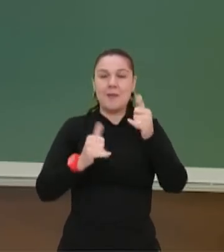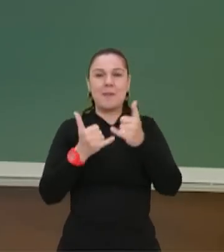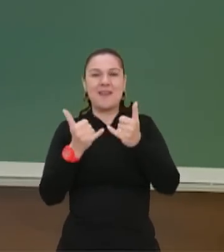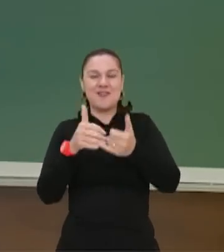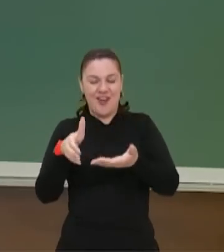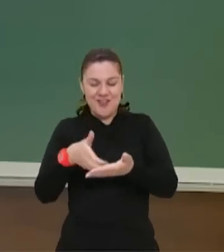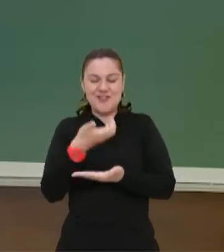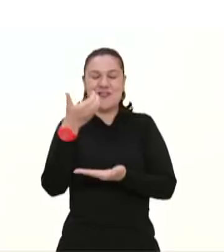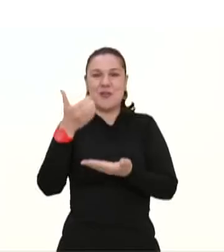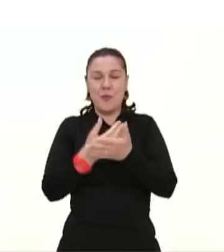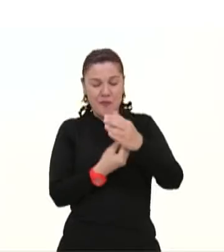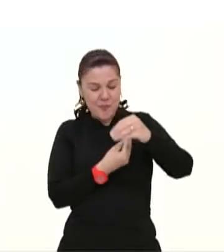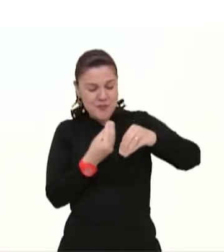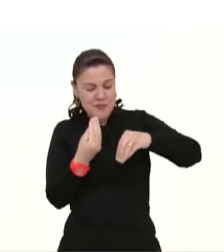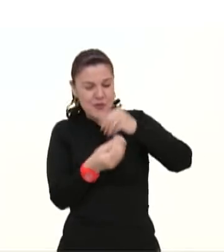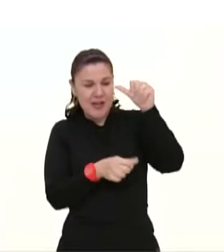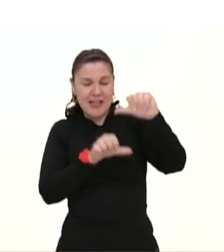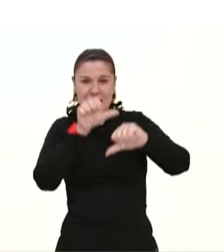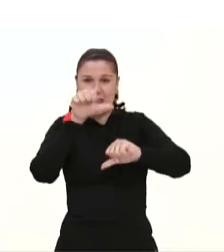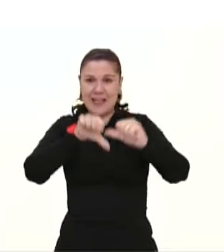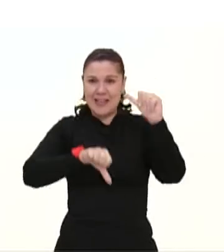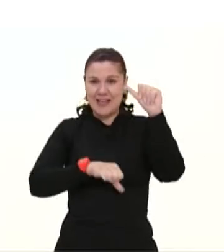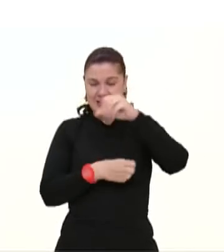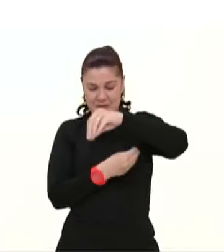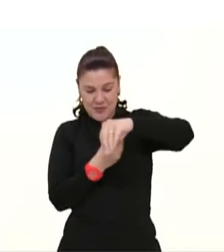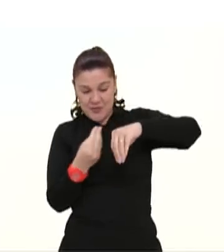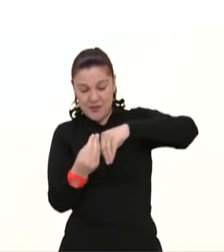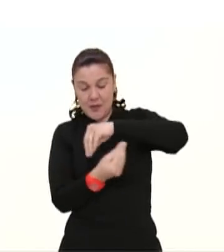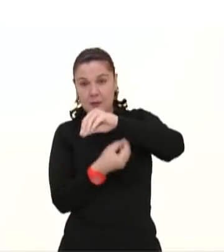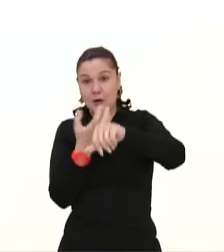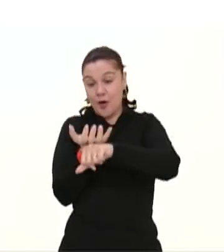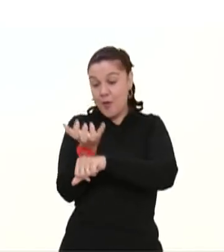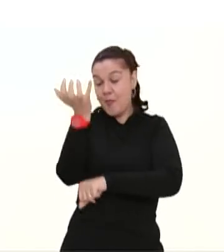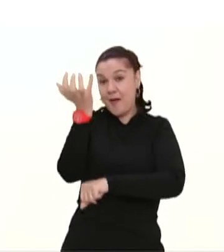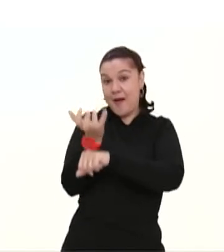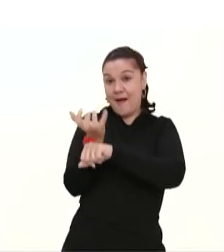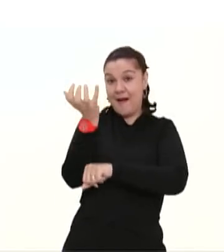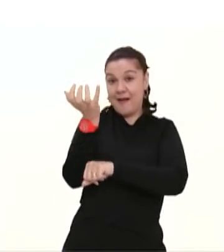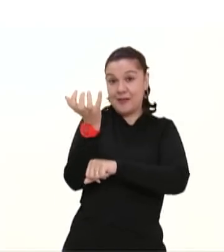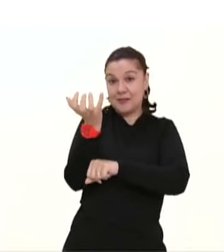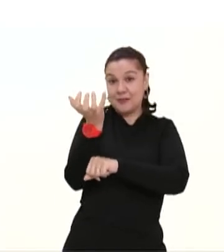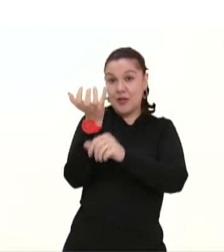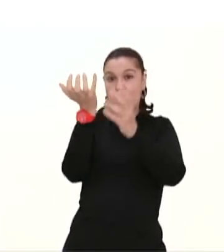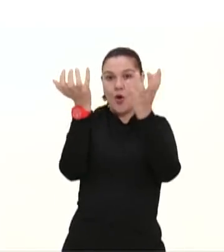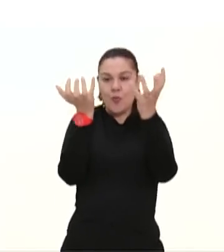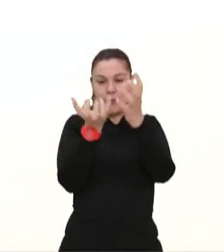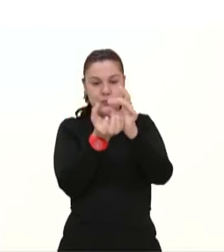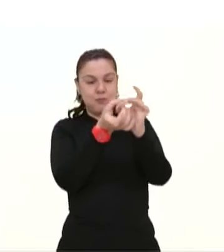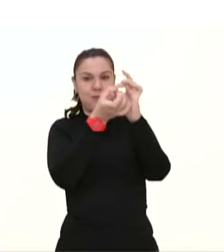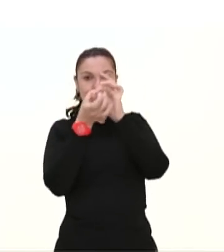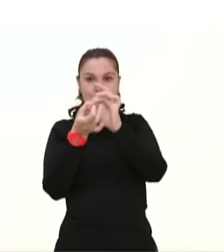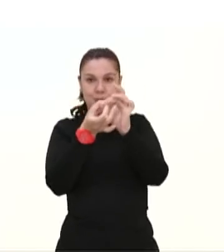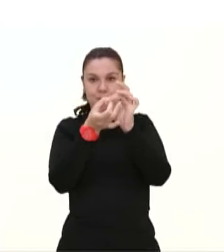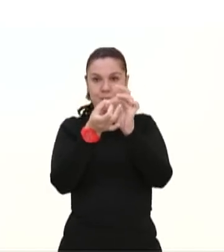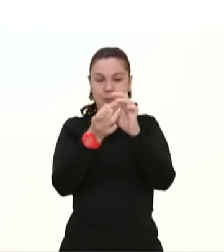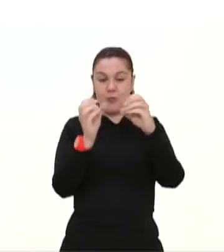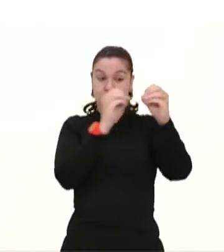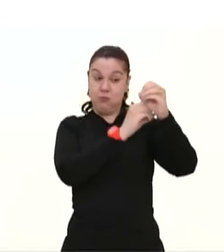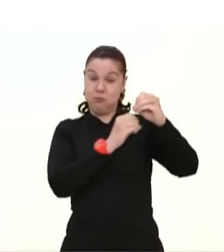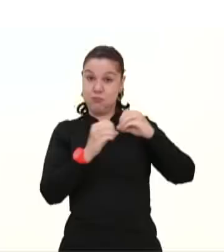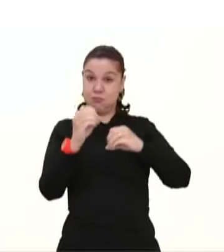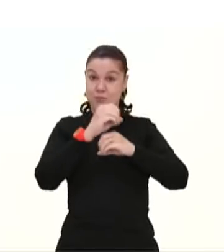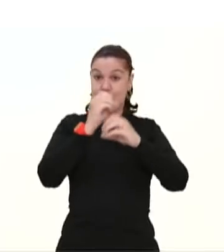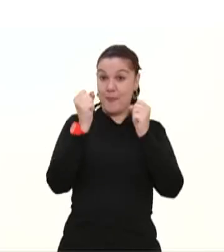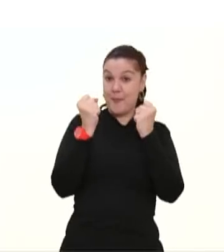sopa, porque vocês vejam bem, todos esses elementos dos gases atmosféricos da época acabaram se unindo, formando grandes moléculas